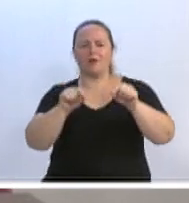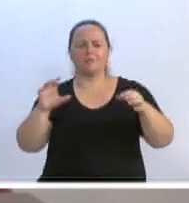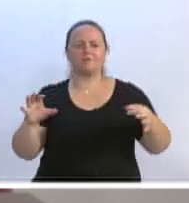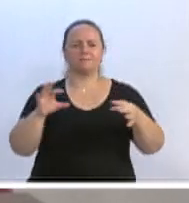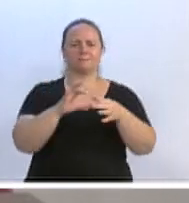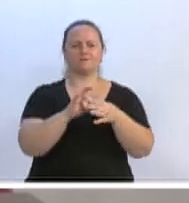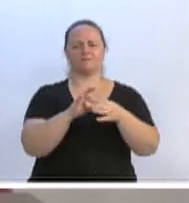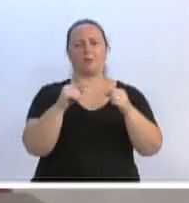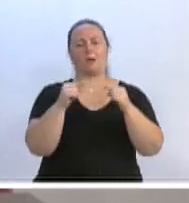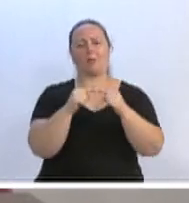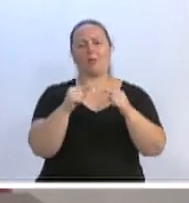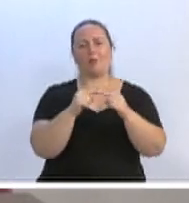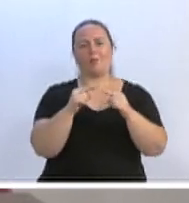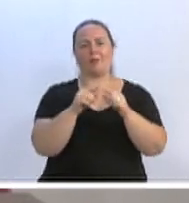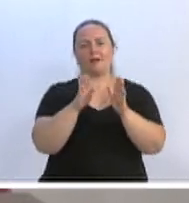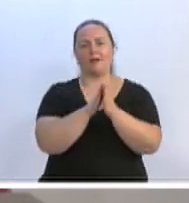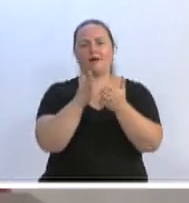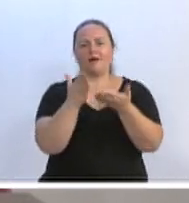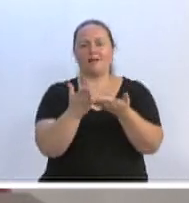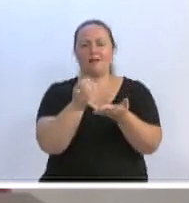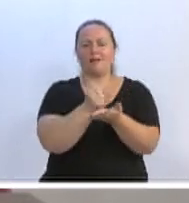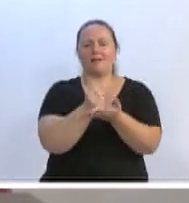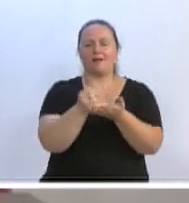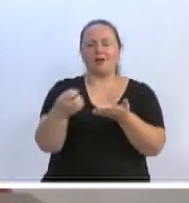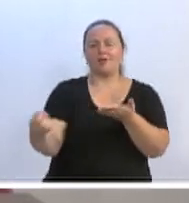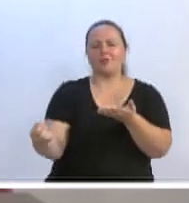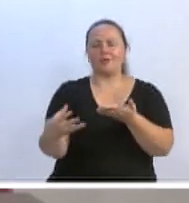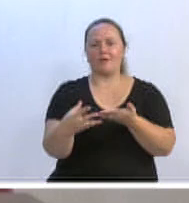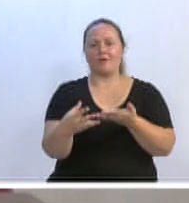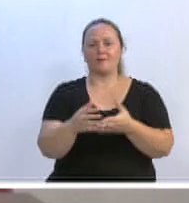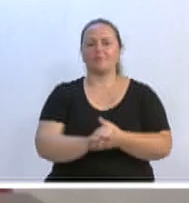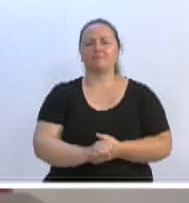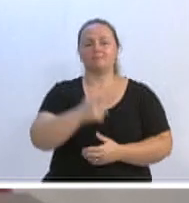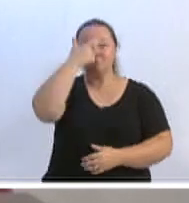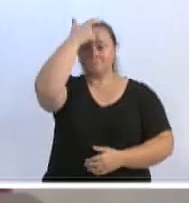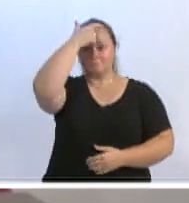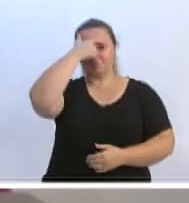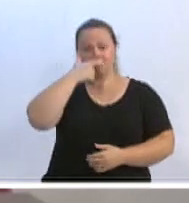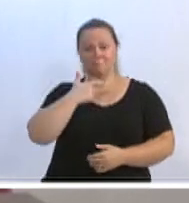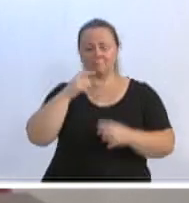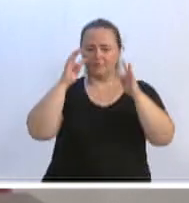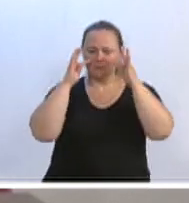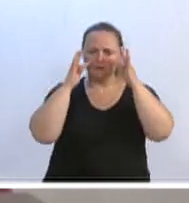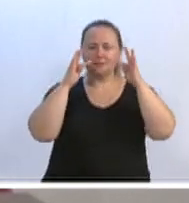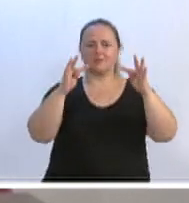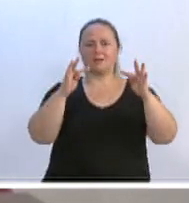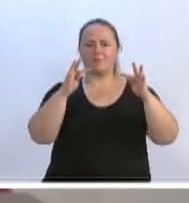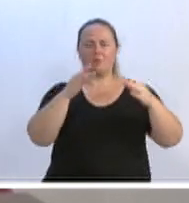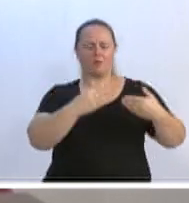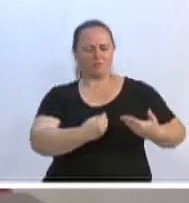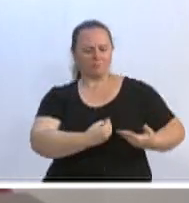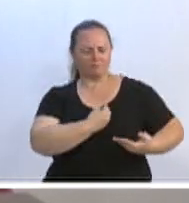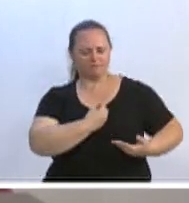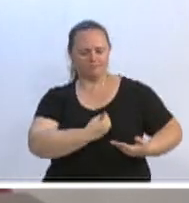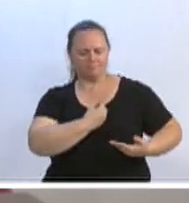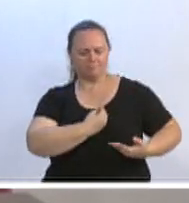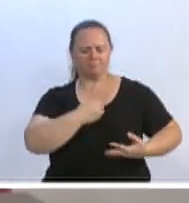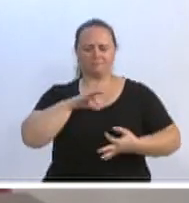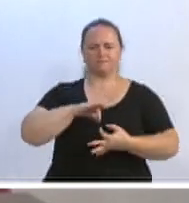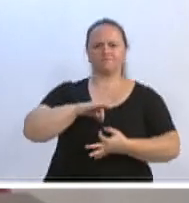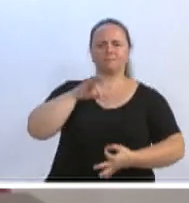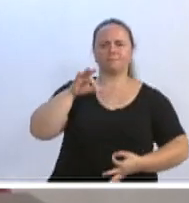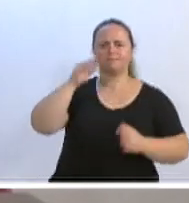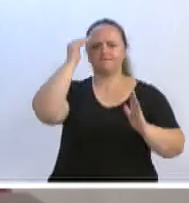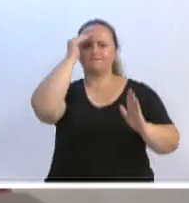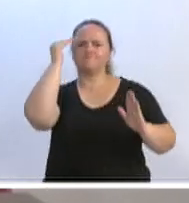Testamento, tais como um bom testemunho, a vida espiritual pontuada